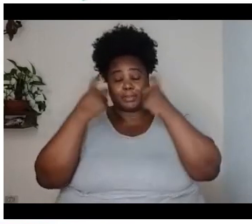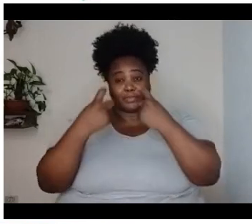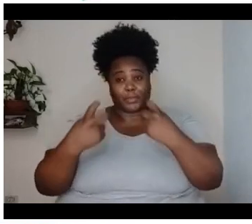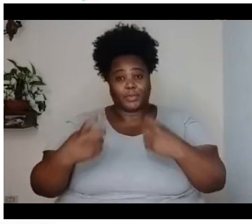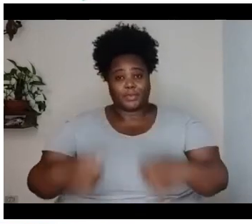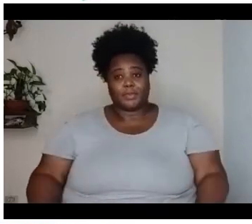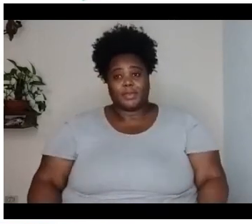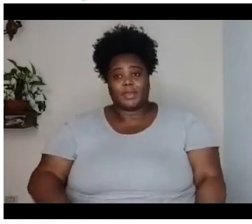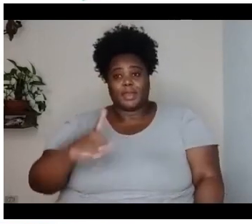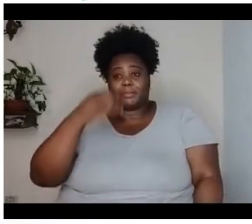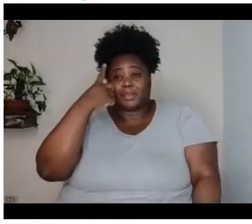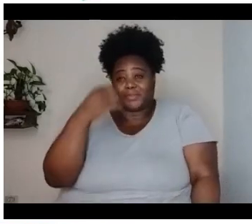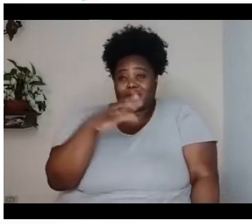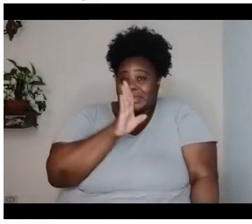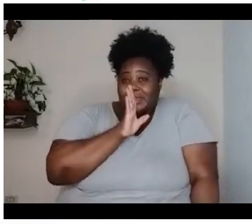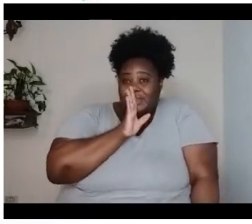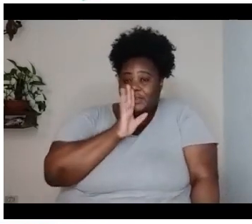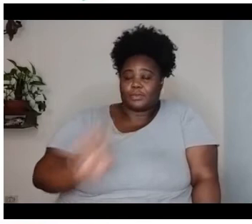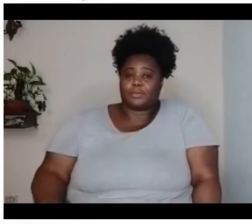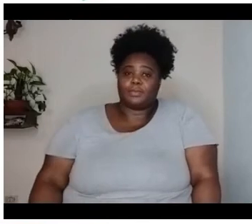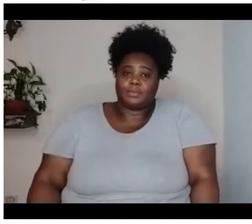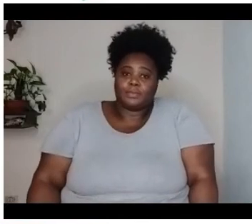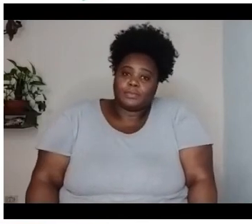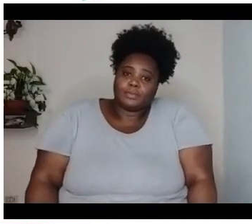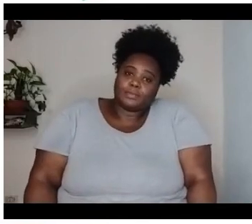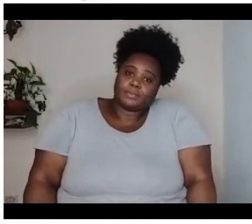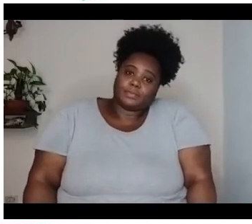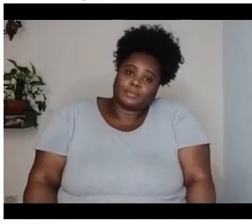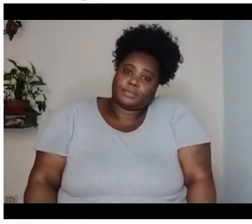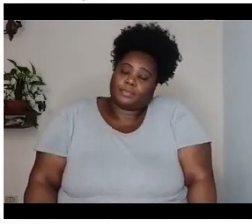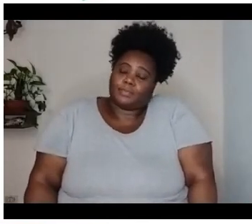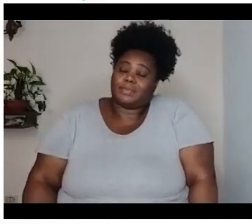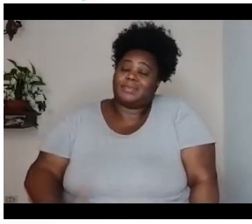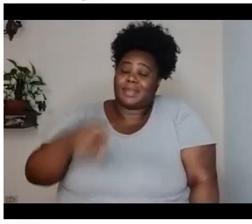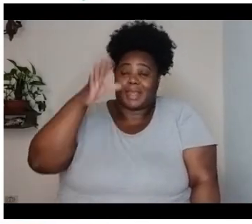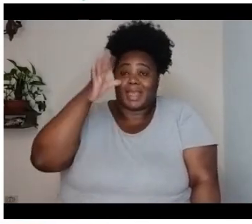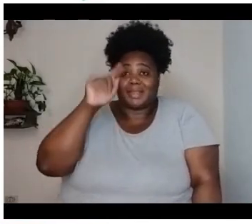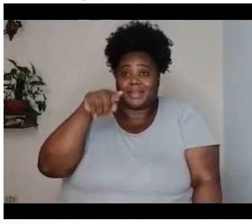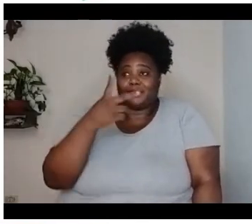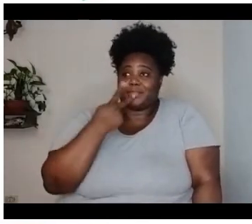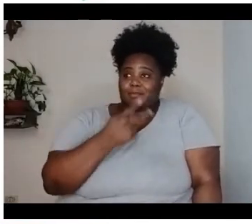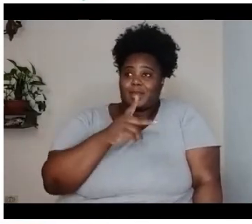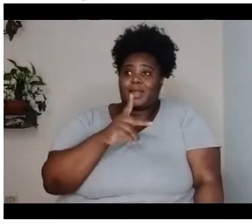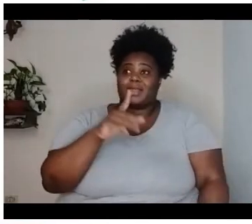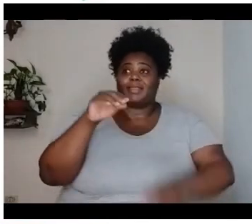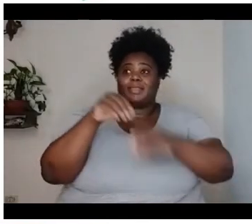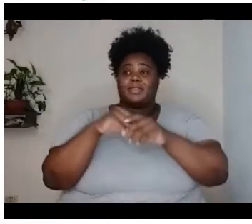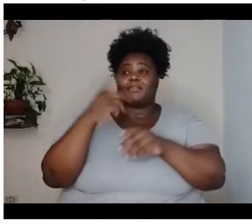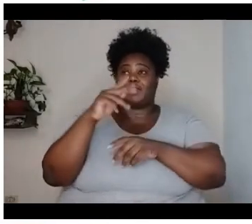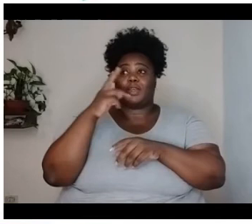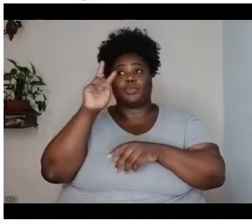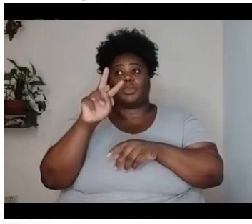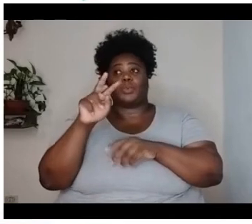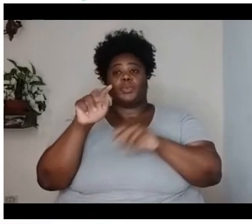uma violência silenciosa. É muito interessante esse adendo seu, porque vendo o seu trabalho tem muito a ver